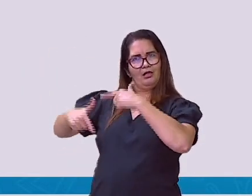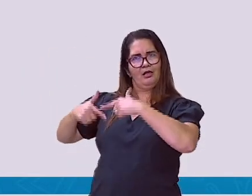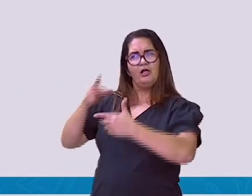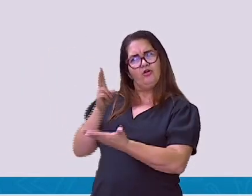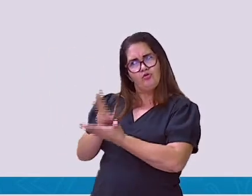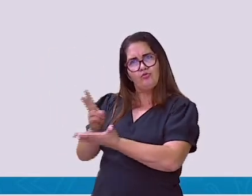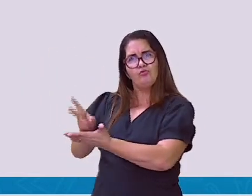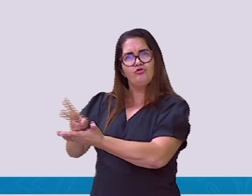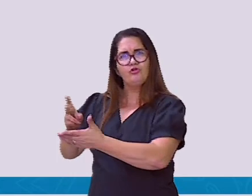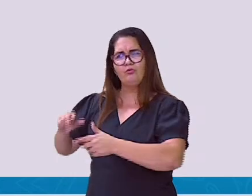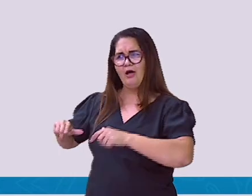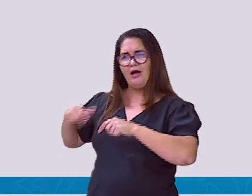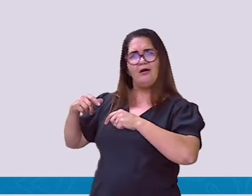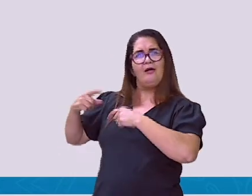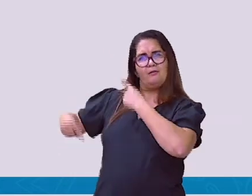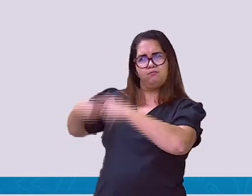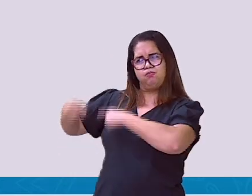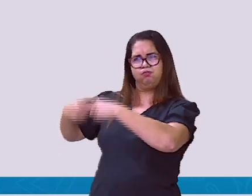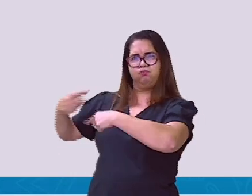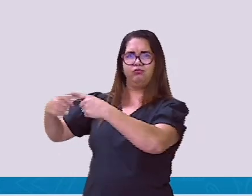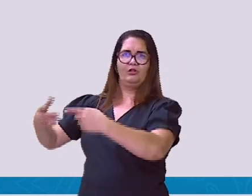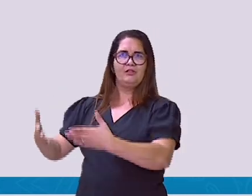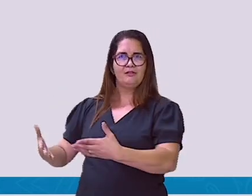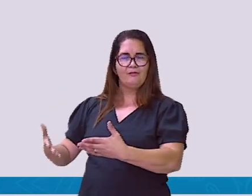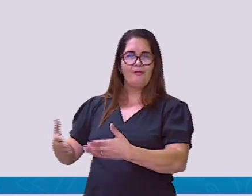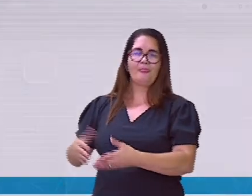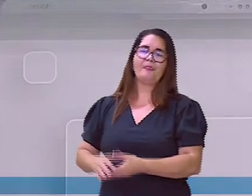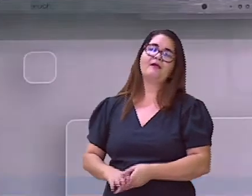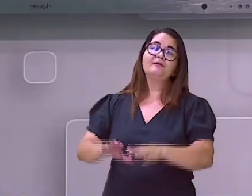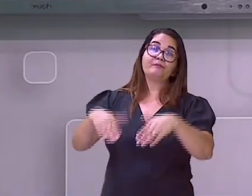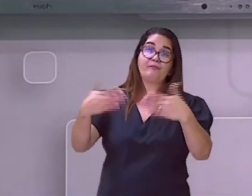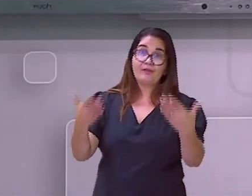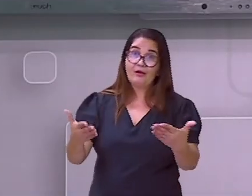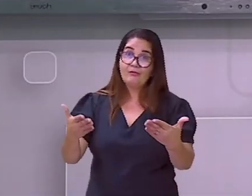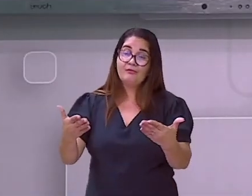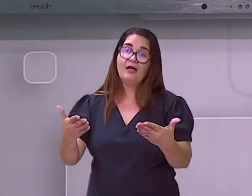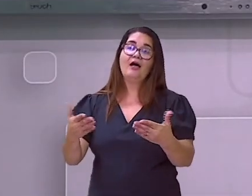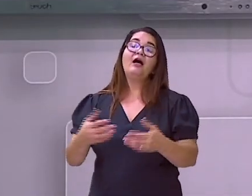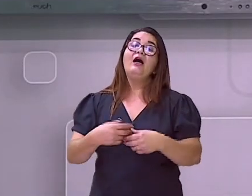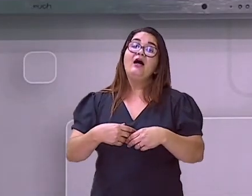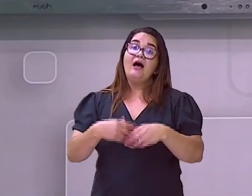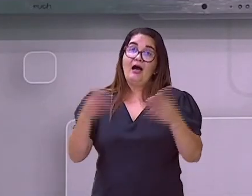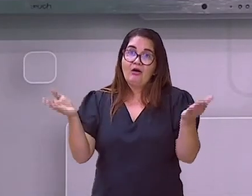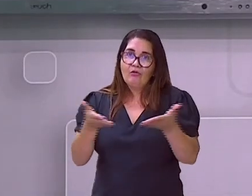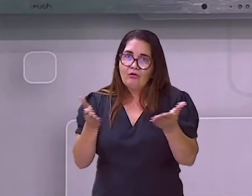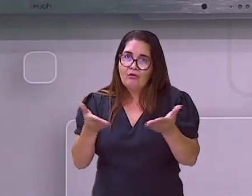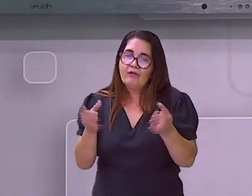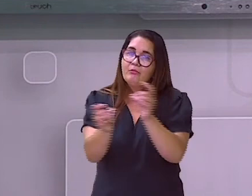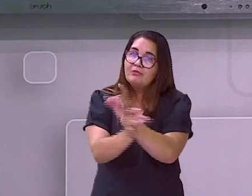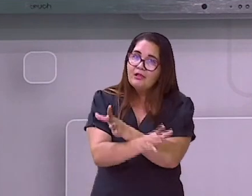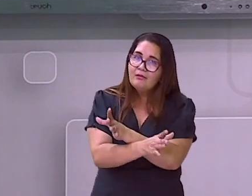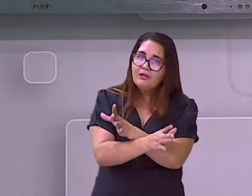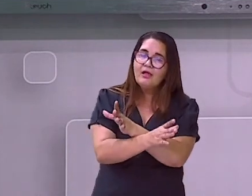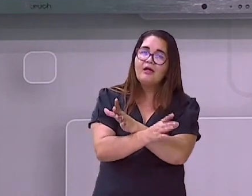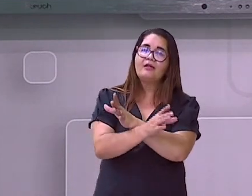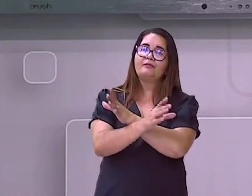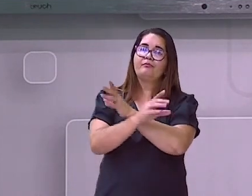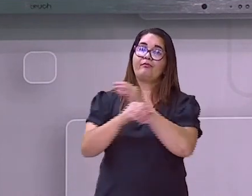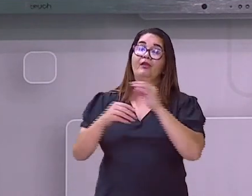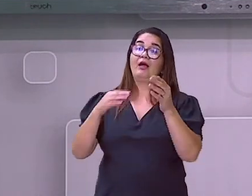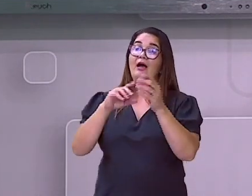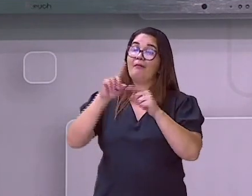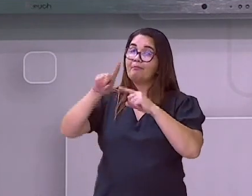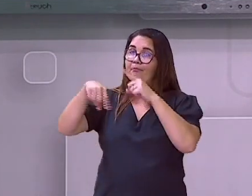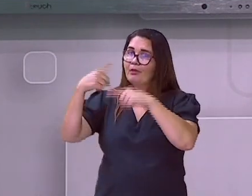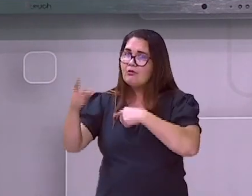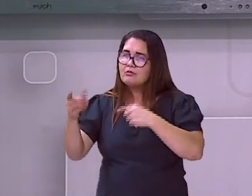imigração. E esse vai ser o assunto da nossa próxima aula, certo? Então, grava